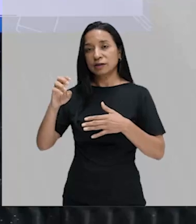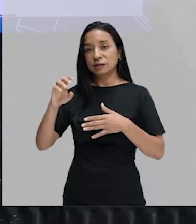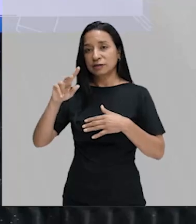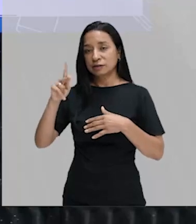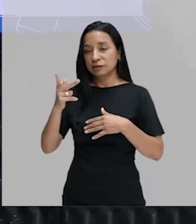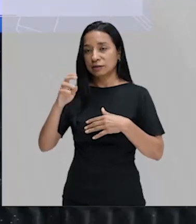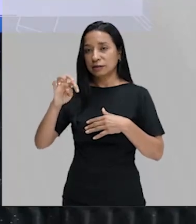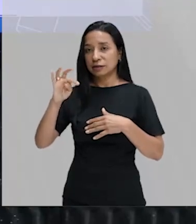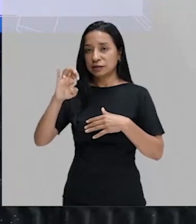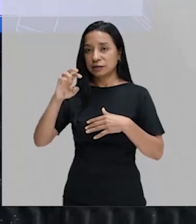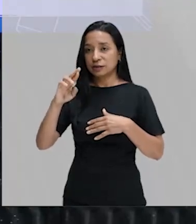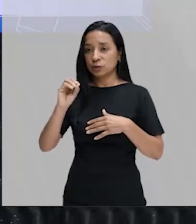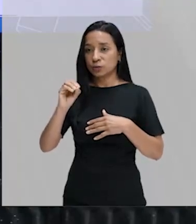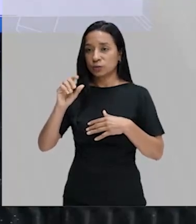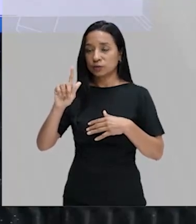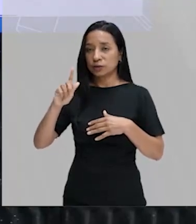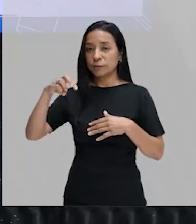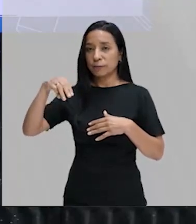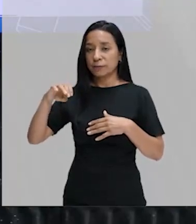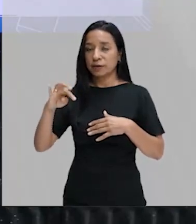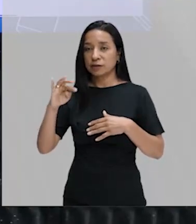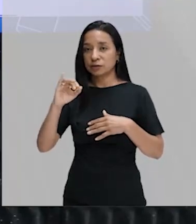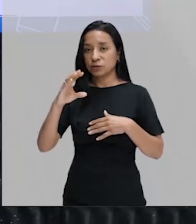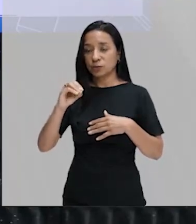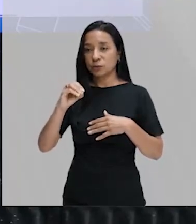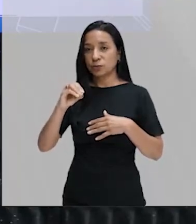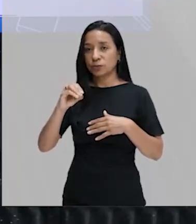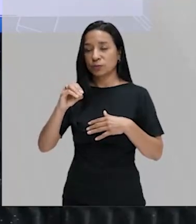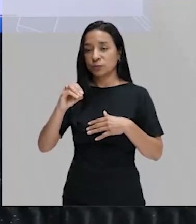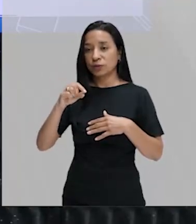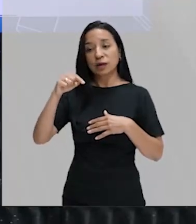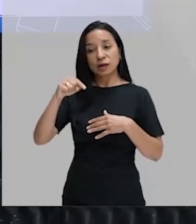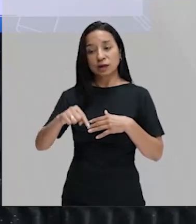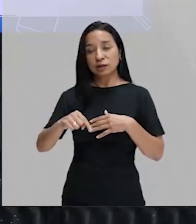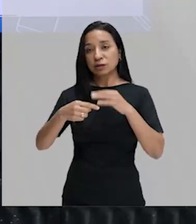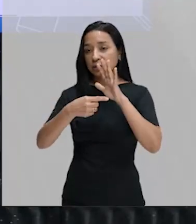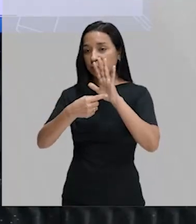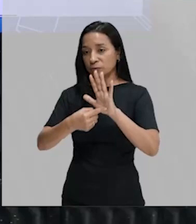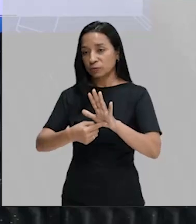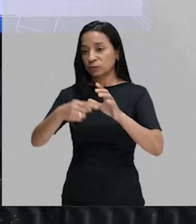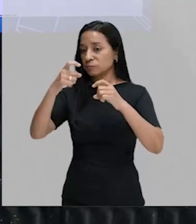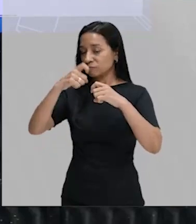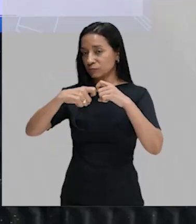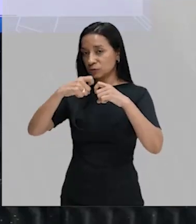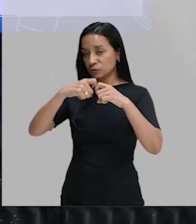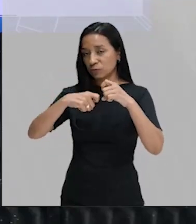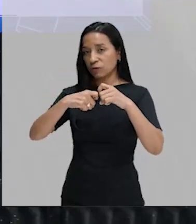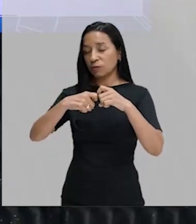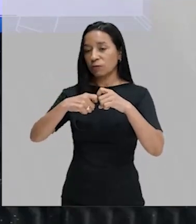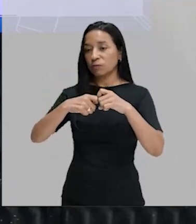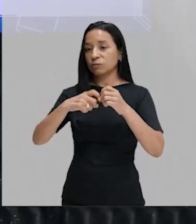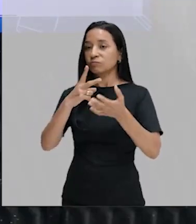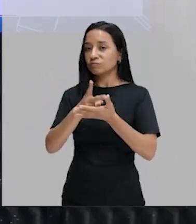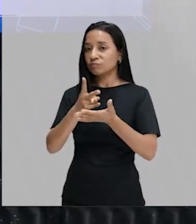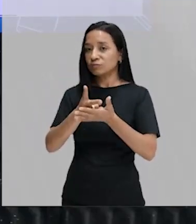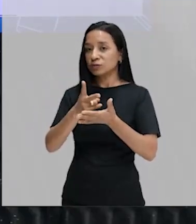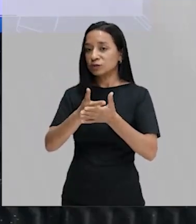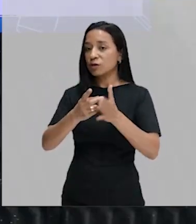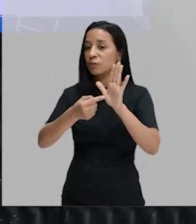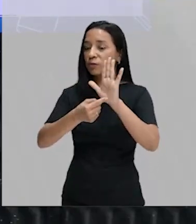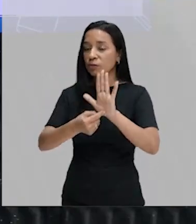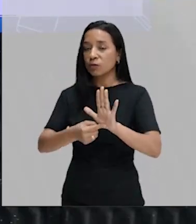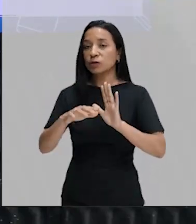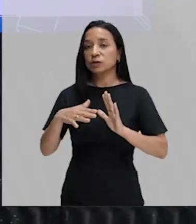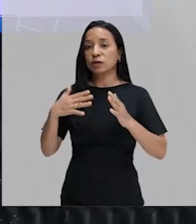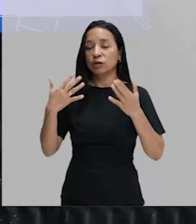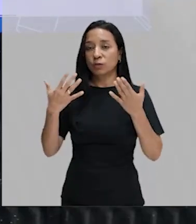sistema de determinação sexual, o sexo heterogamético, ele é o sexo que define qual vai